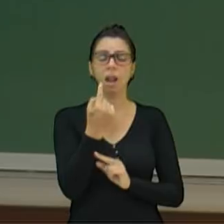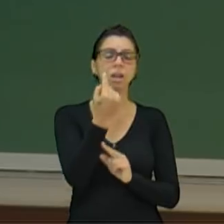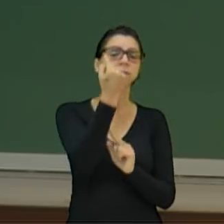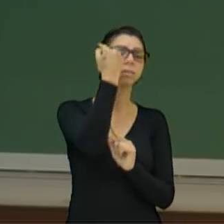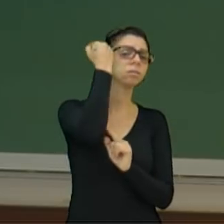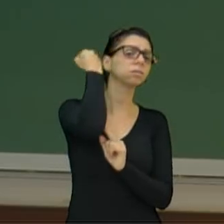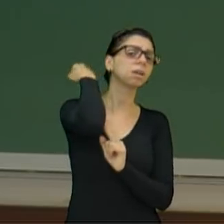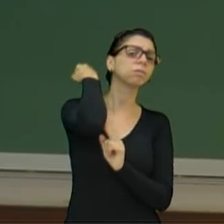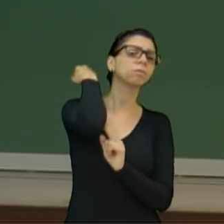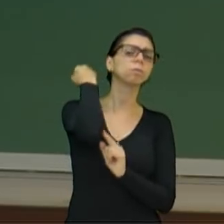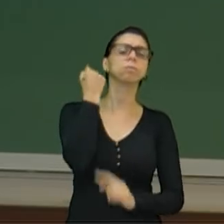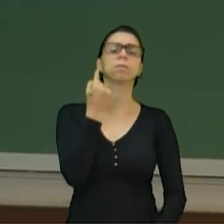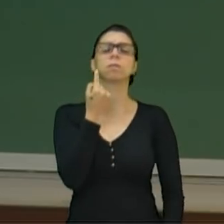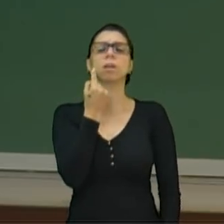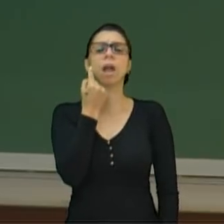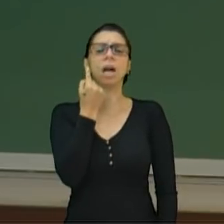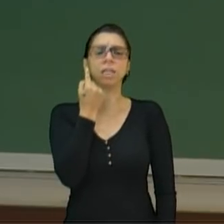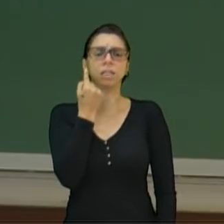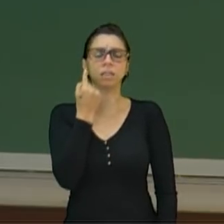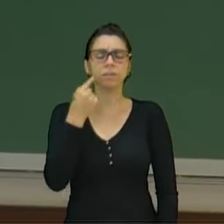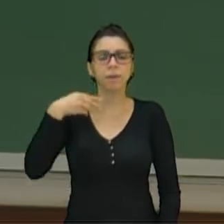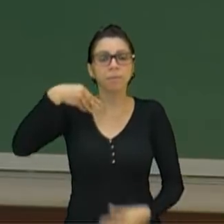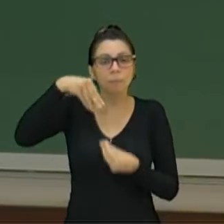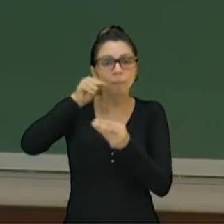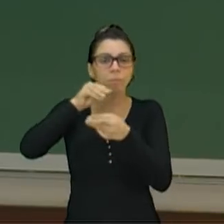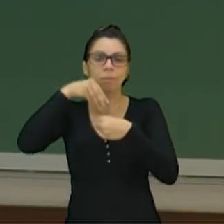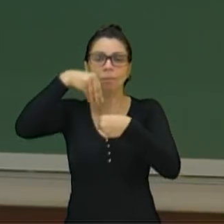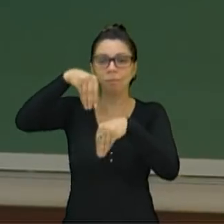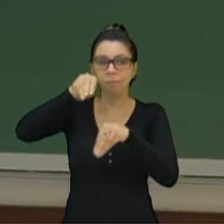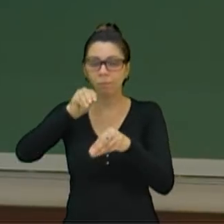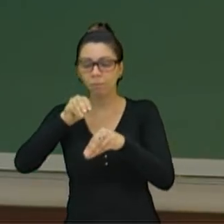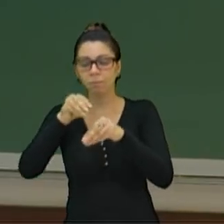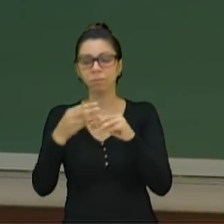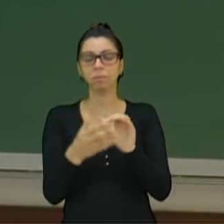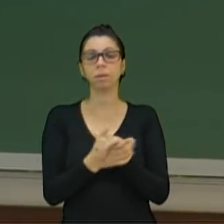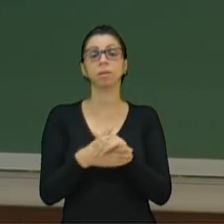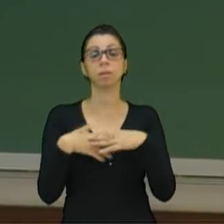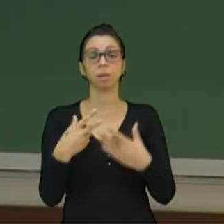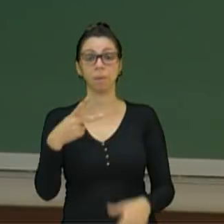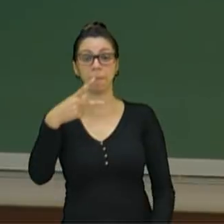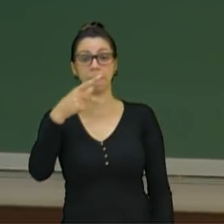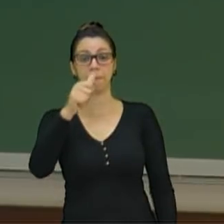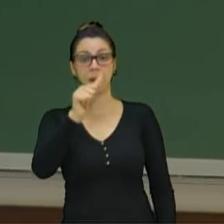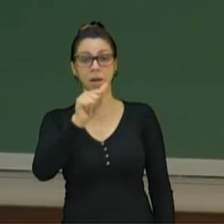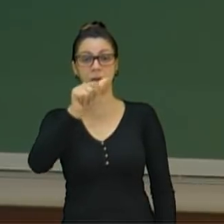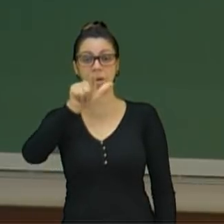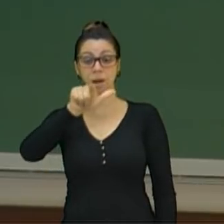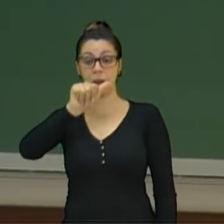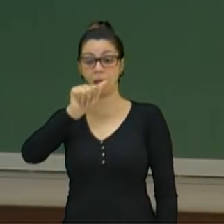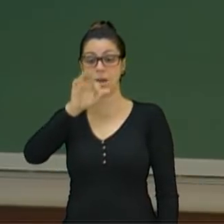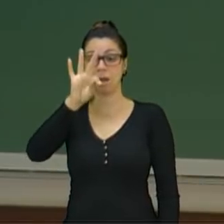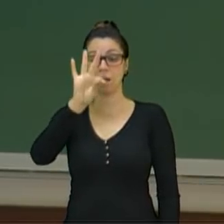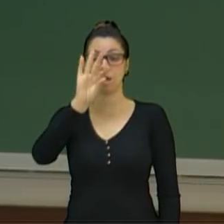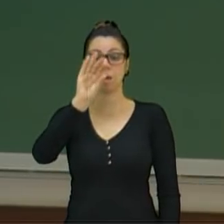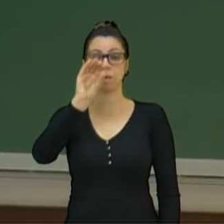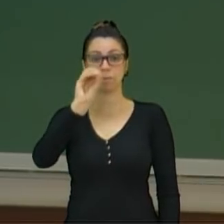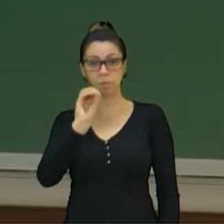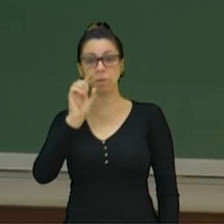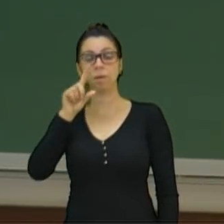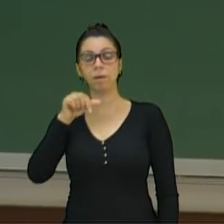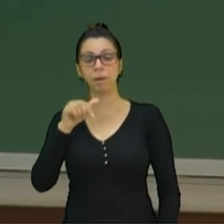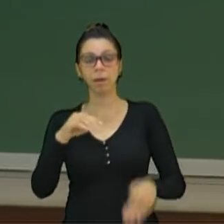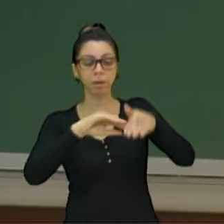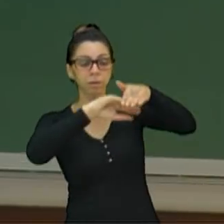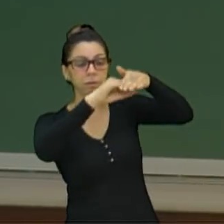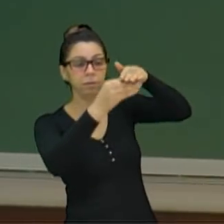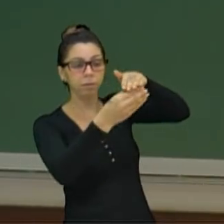atrás. É molinho. Então eu digo que palato é o céu da boca, dividido em duas regiões. A